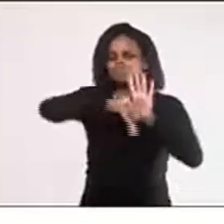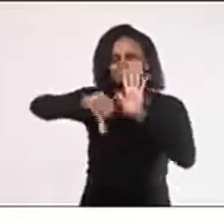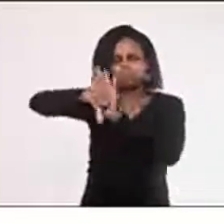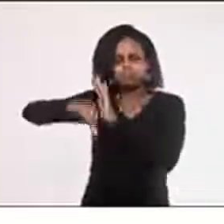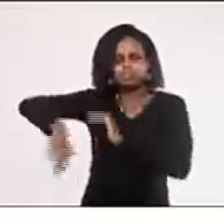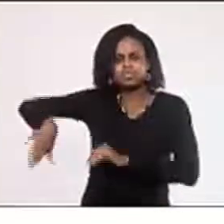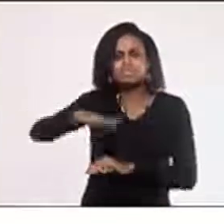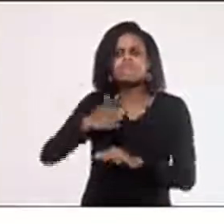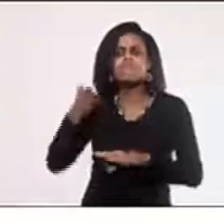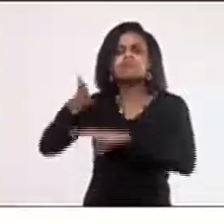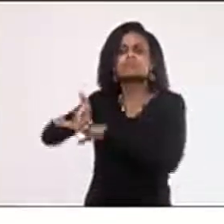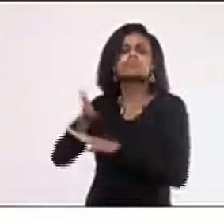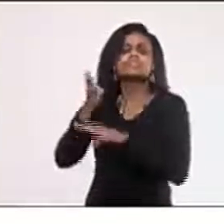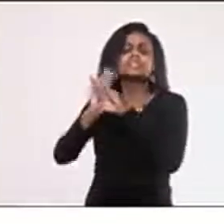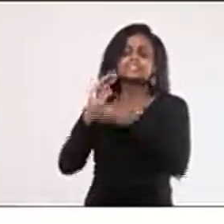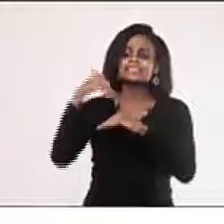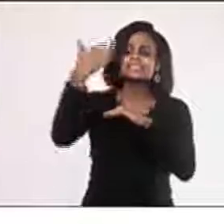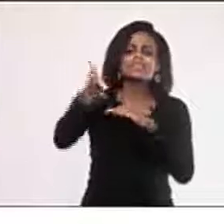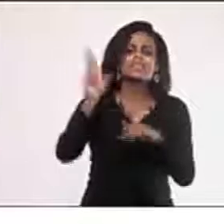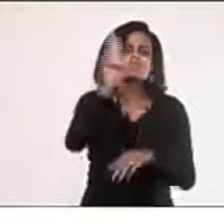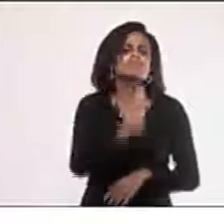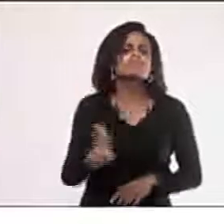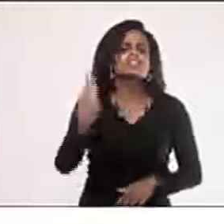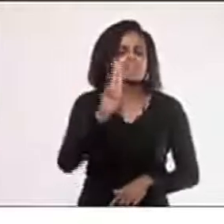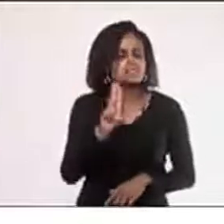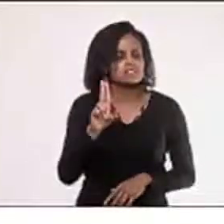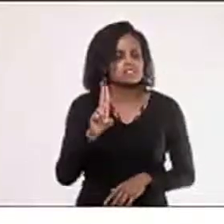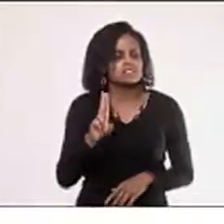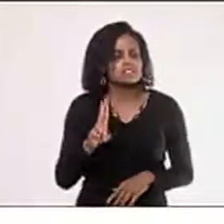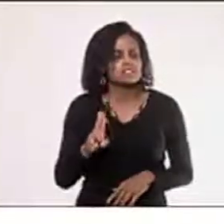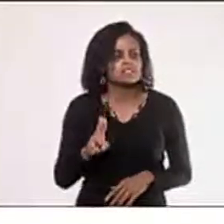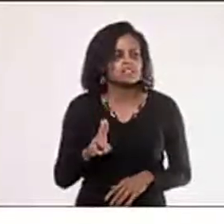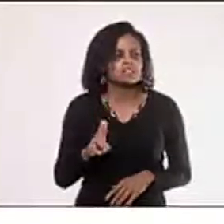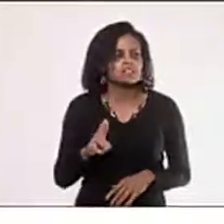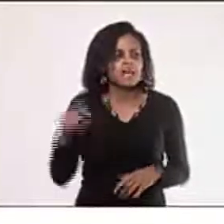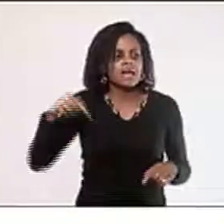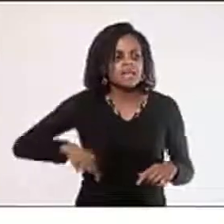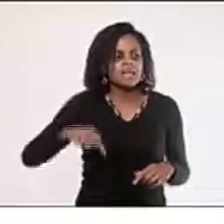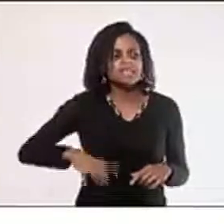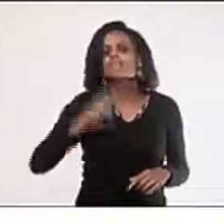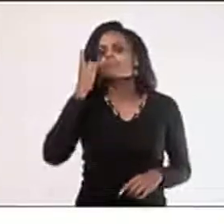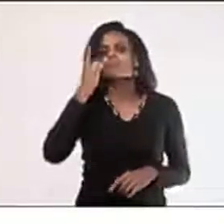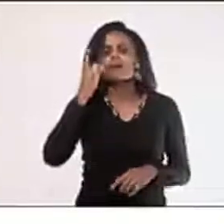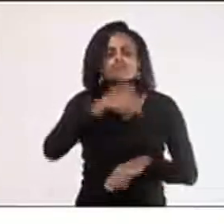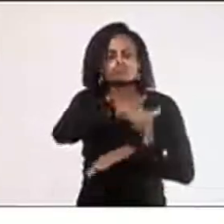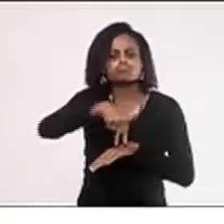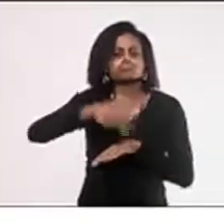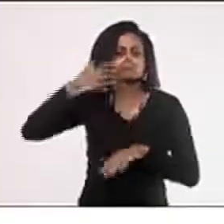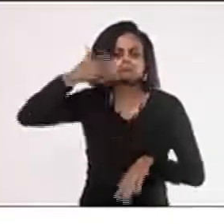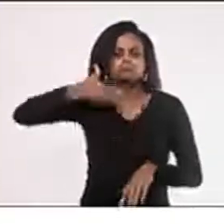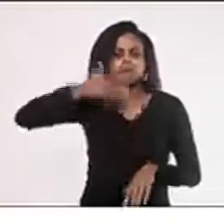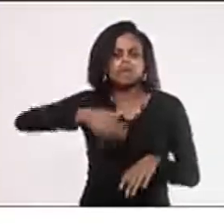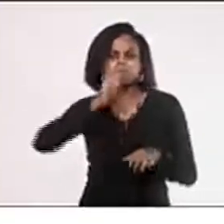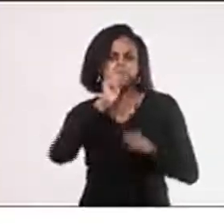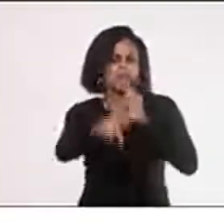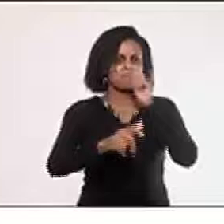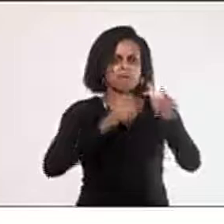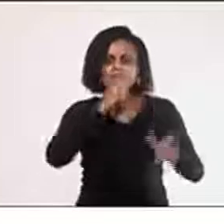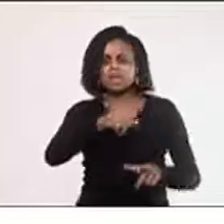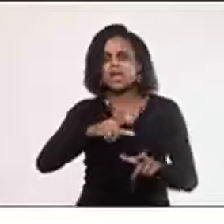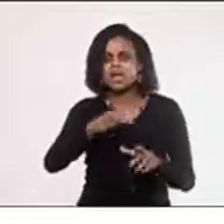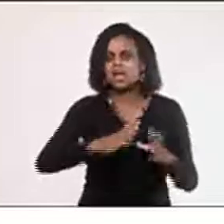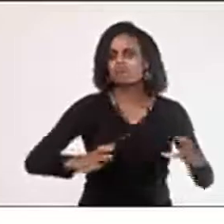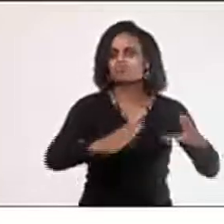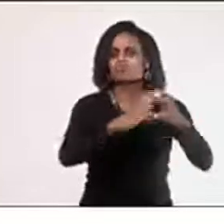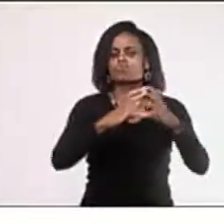para dentro dos muros da universidade. Aqui, deputados vieram a esse plenário acusar a